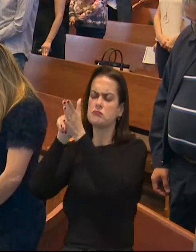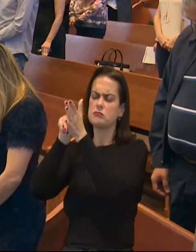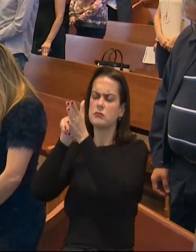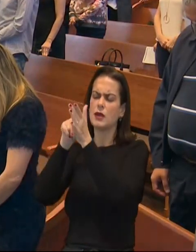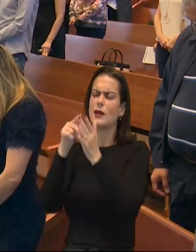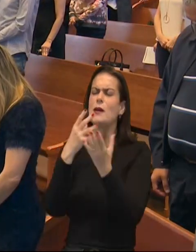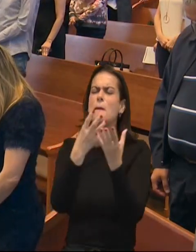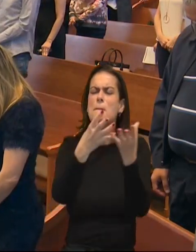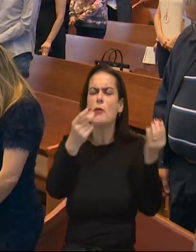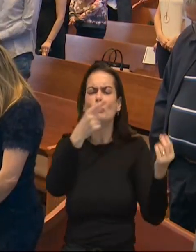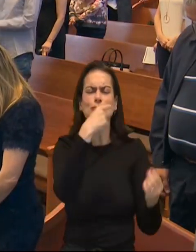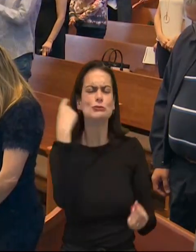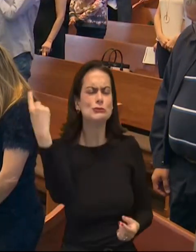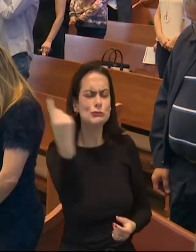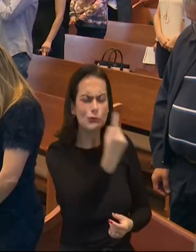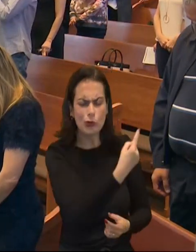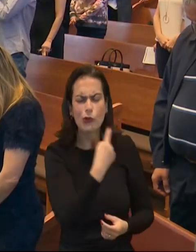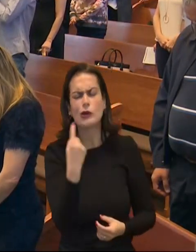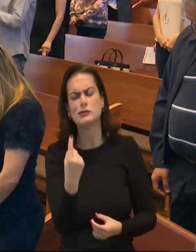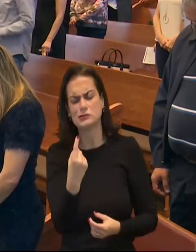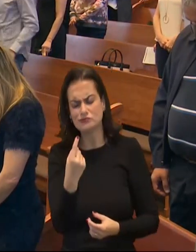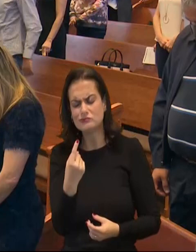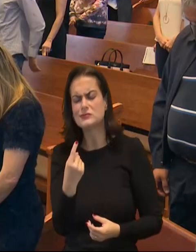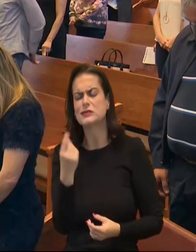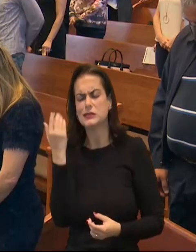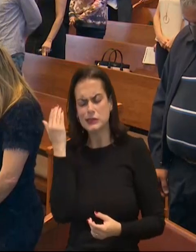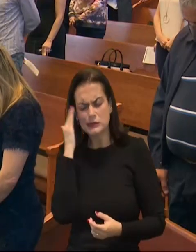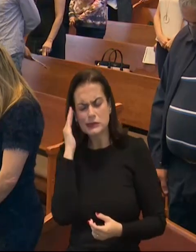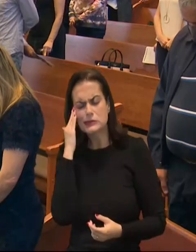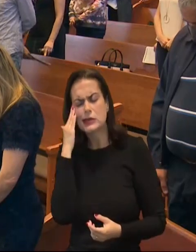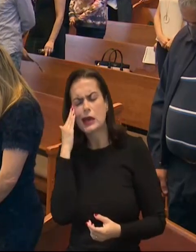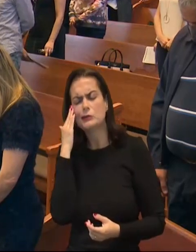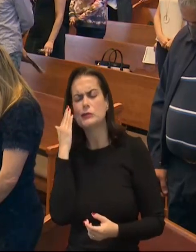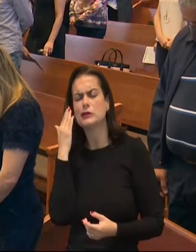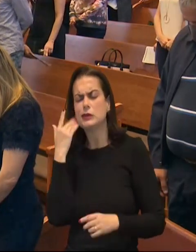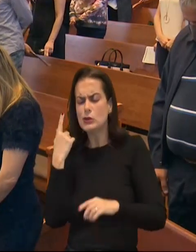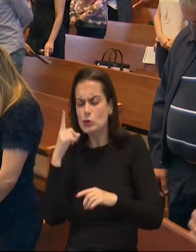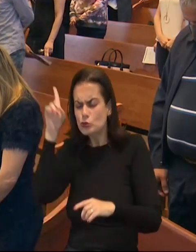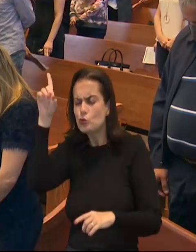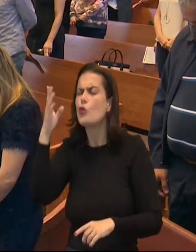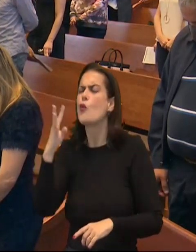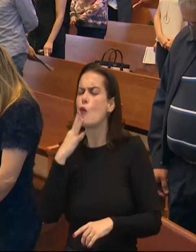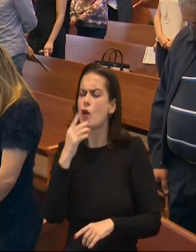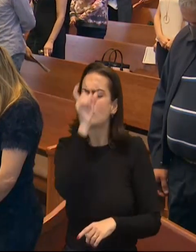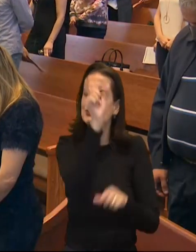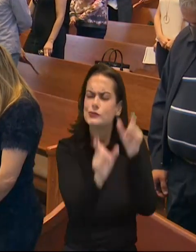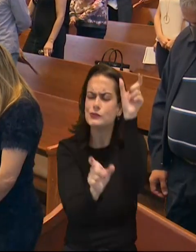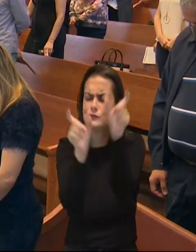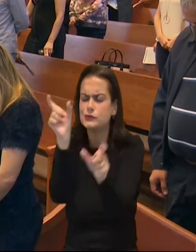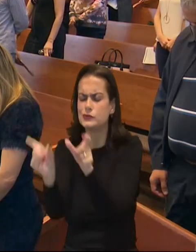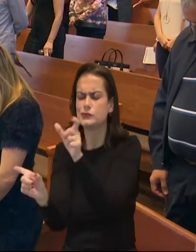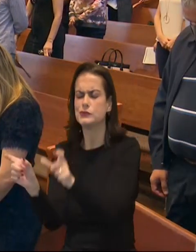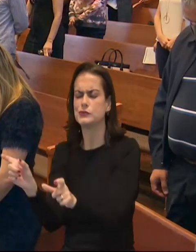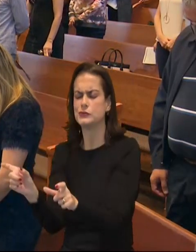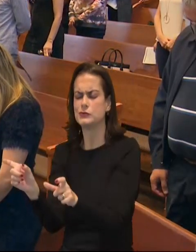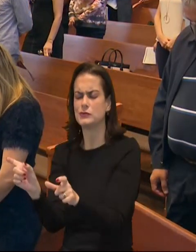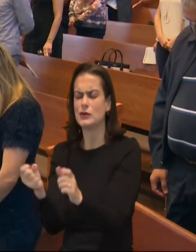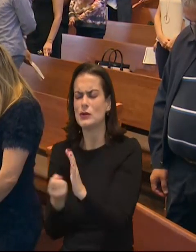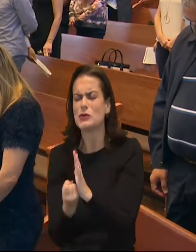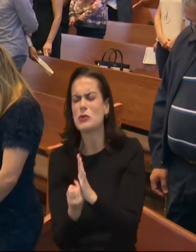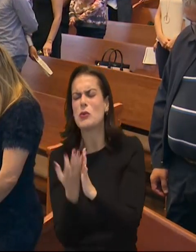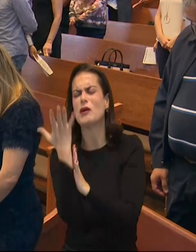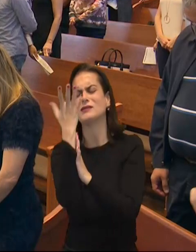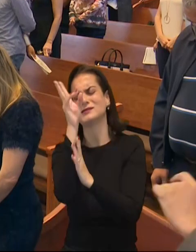Muitos de nós, Pai, queremos admitir diante de Ti nesta hora, até porque Tu conheces o nosso coração,